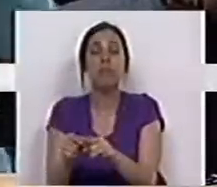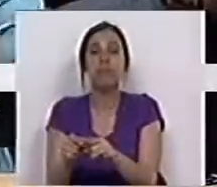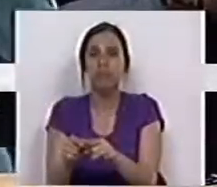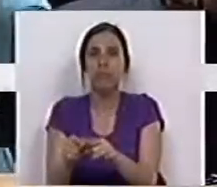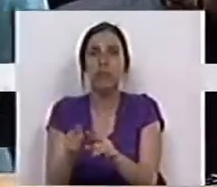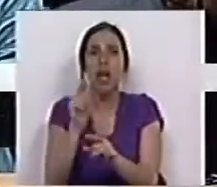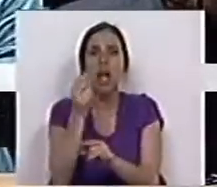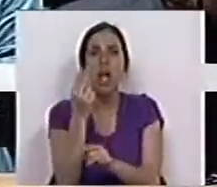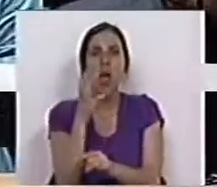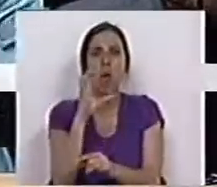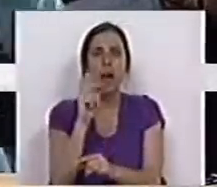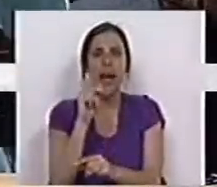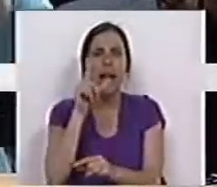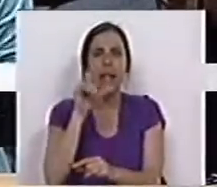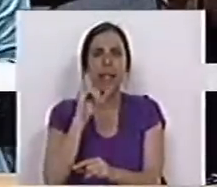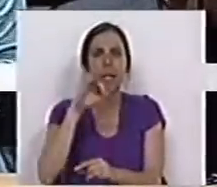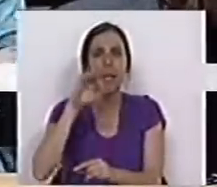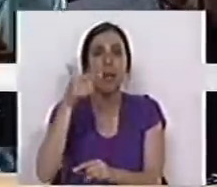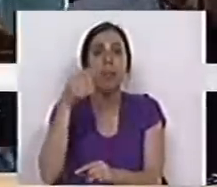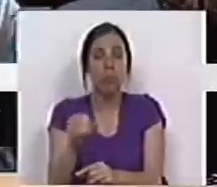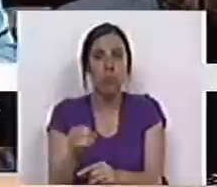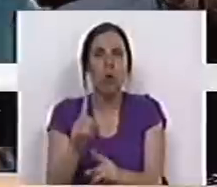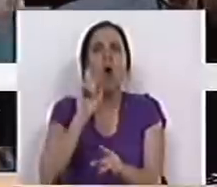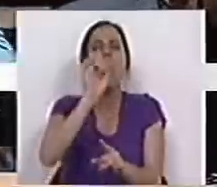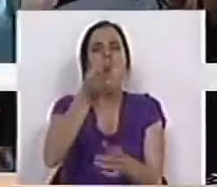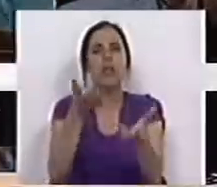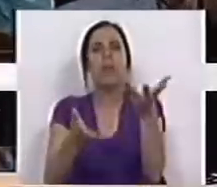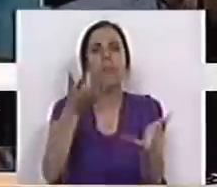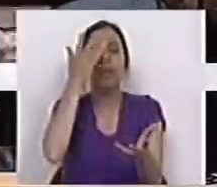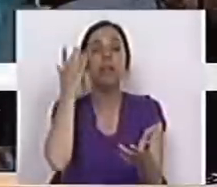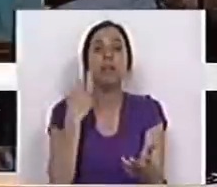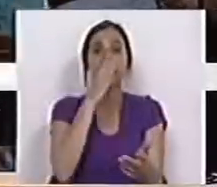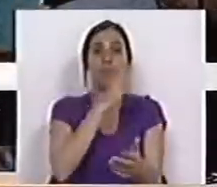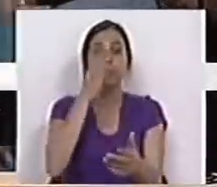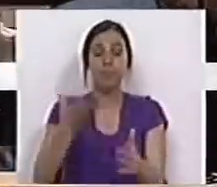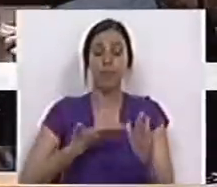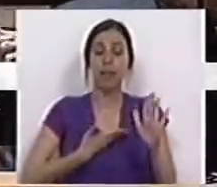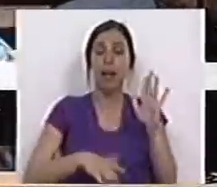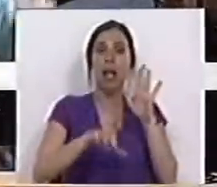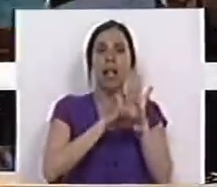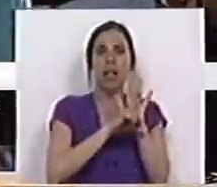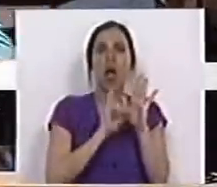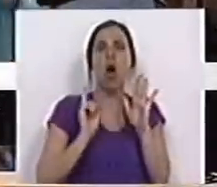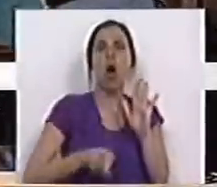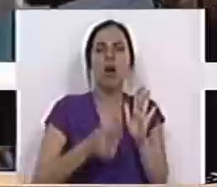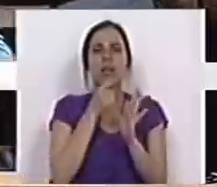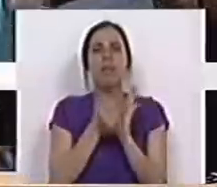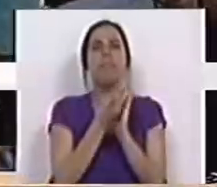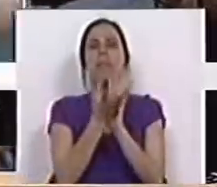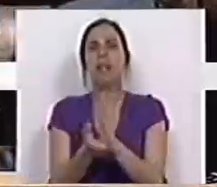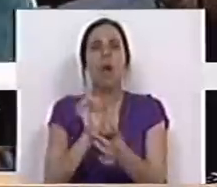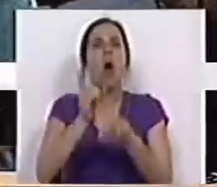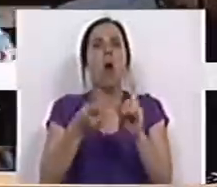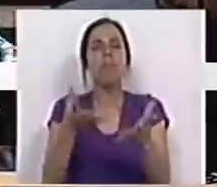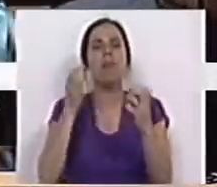são eucalipto. Senhora Ministra, que balanço faz da aplicação deste Decreto-Lei e que medidas